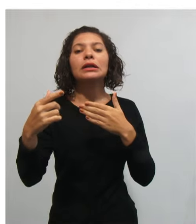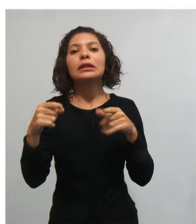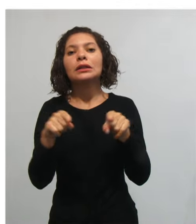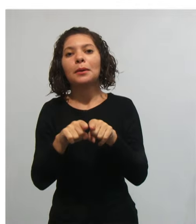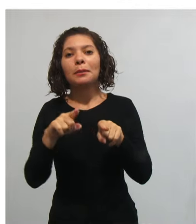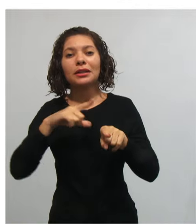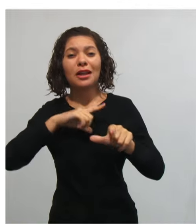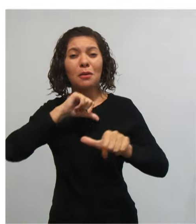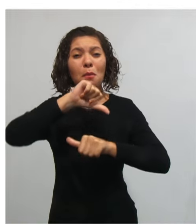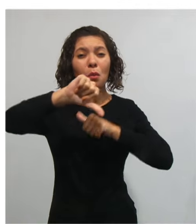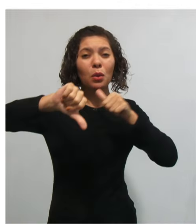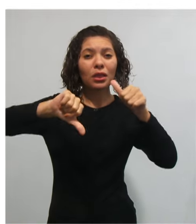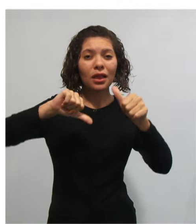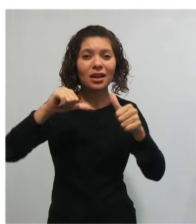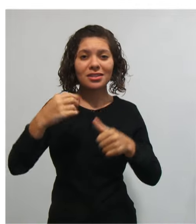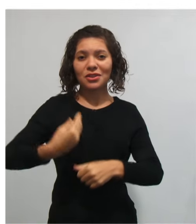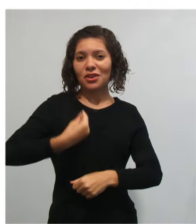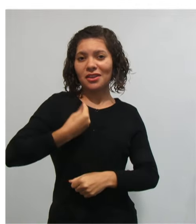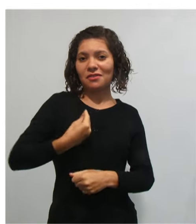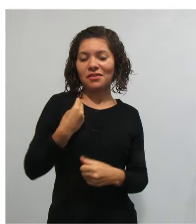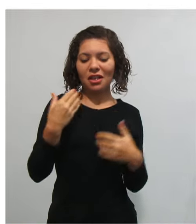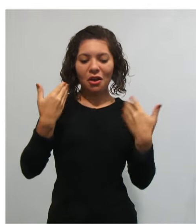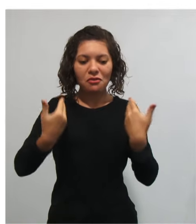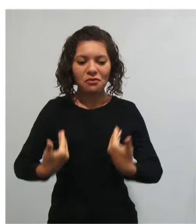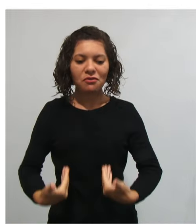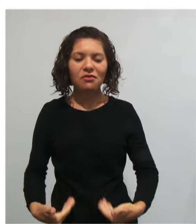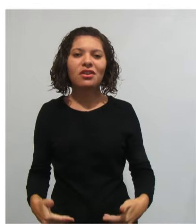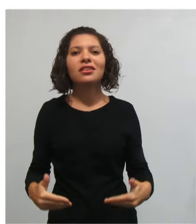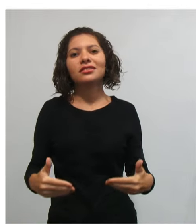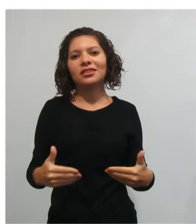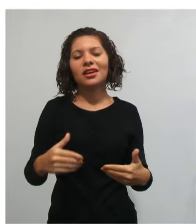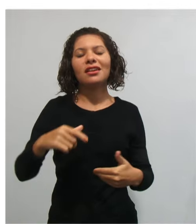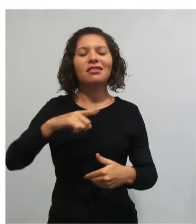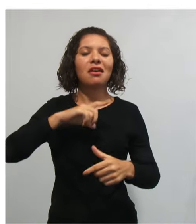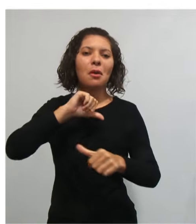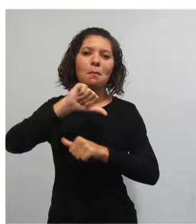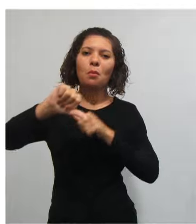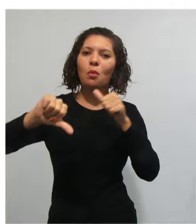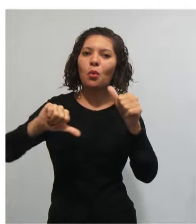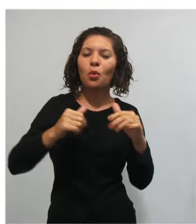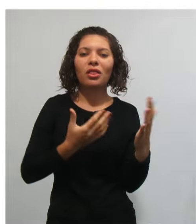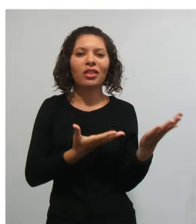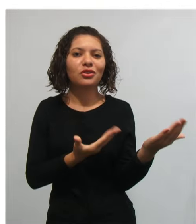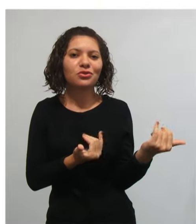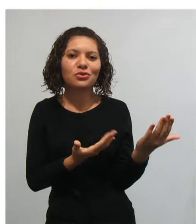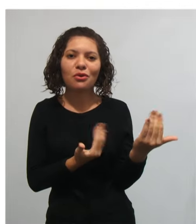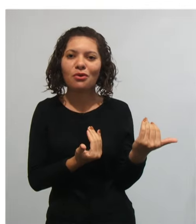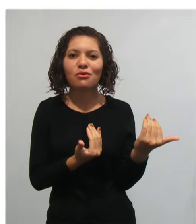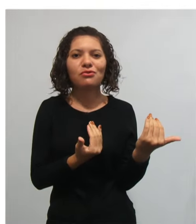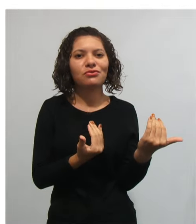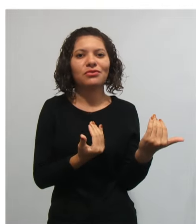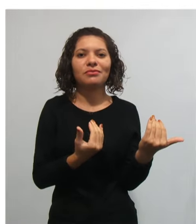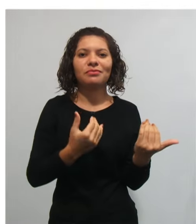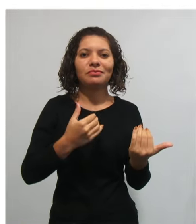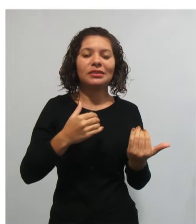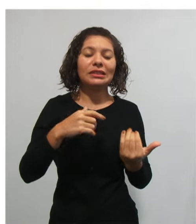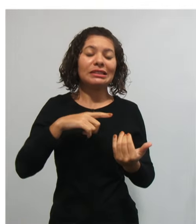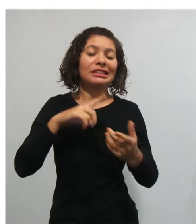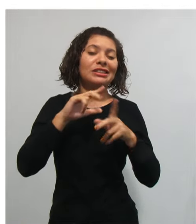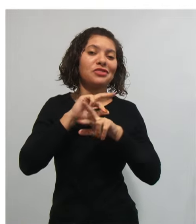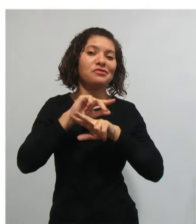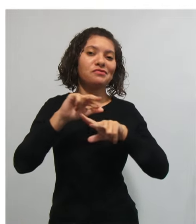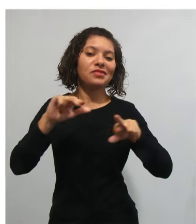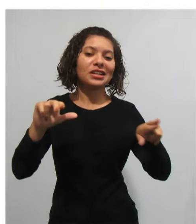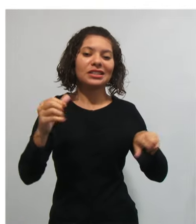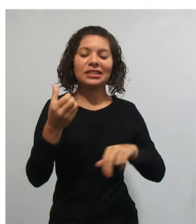época em que a gente tem mais mudanças na nossa vida mudanças físicas é a gente entra na puberdade enfim tem